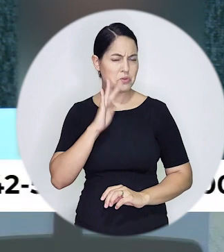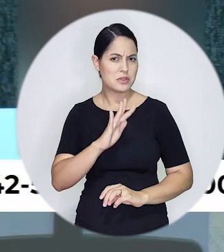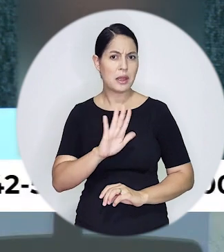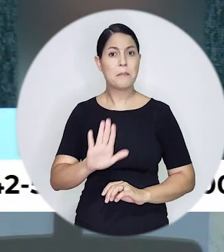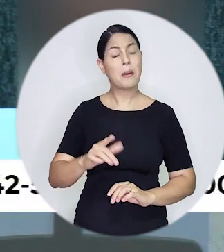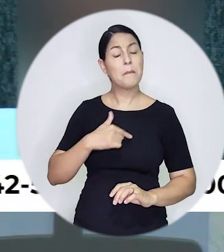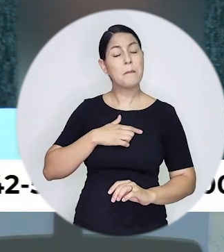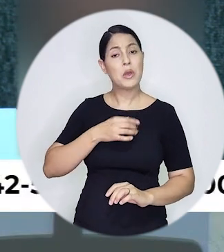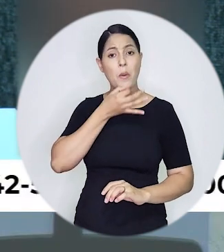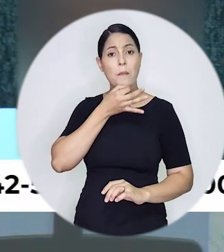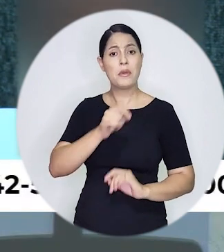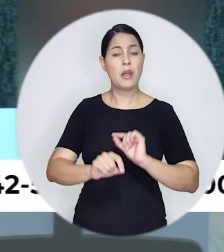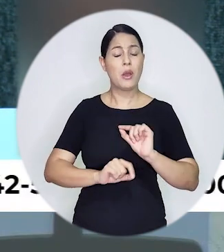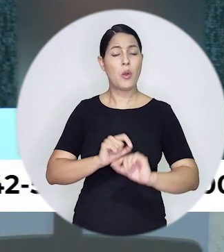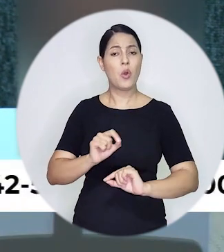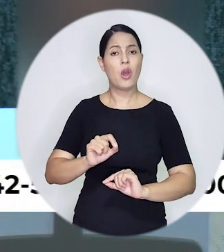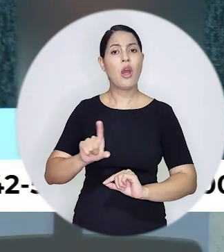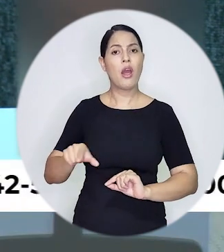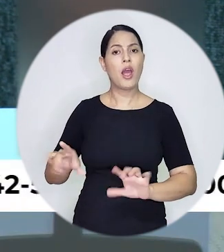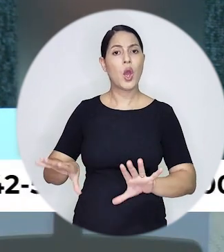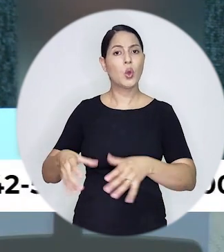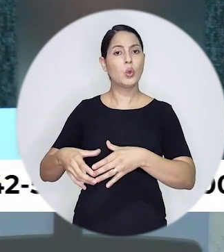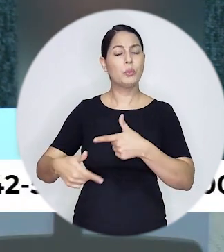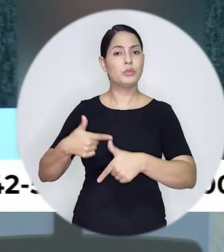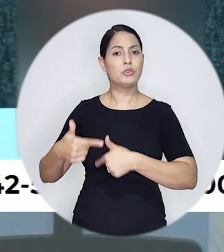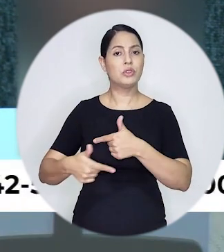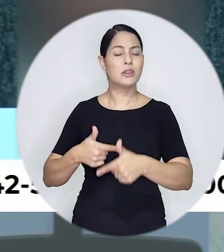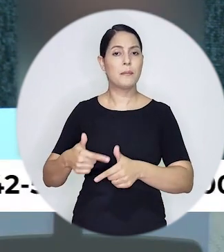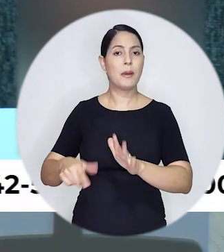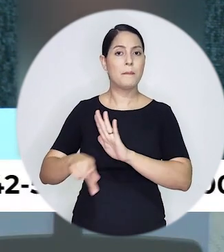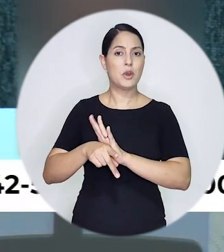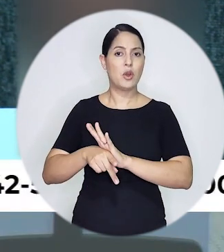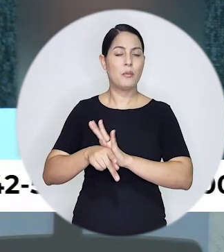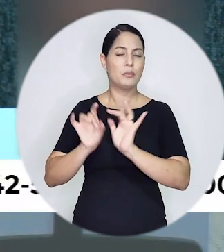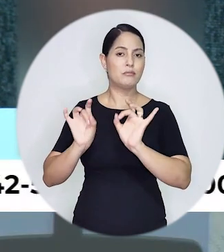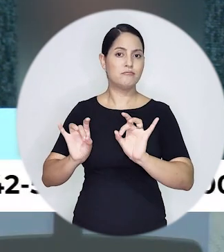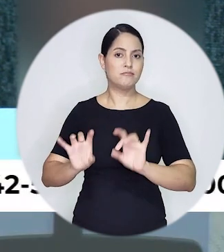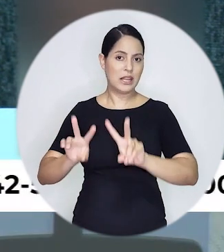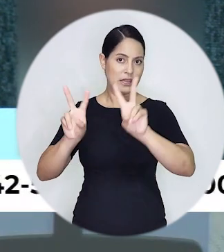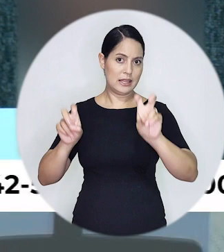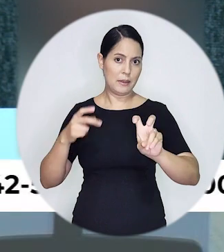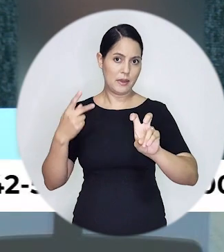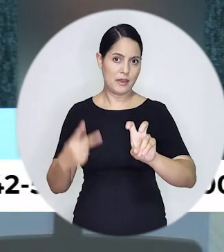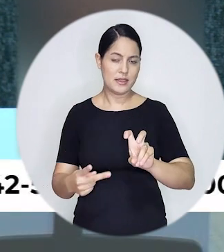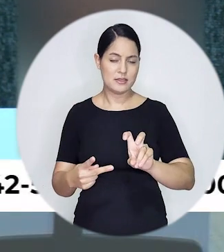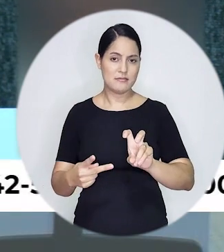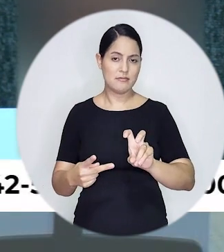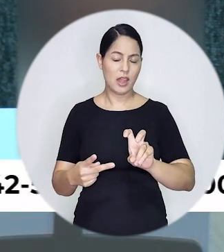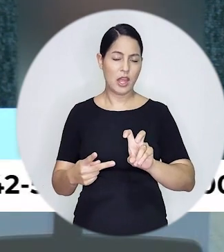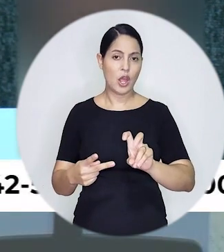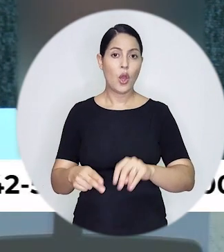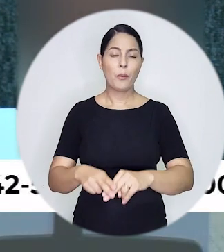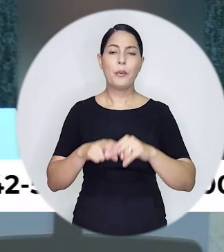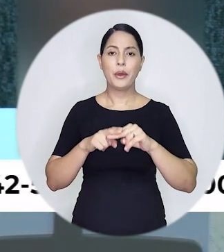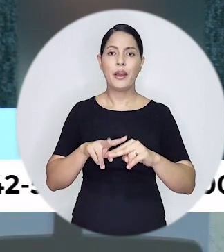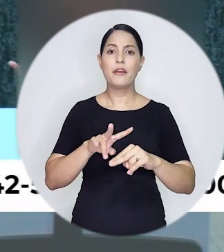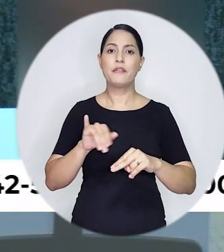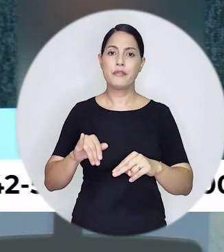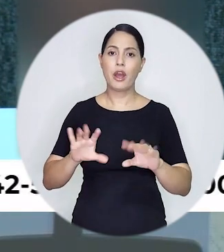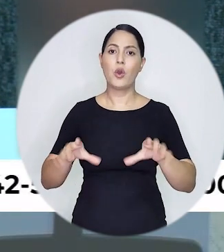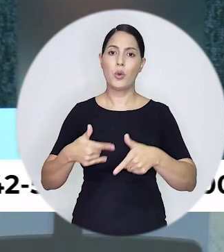diverso, mas me parece que esse tem uma conotação, né, importante. Desde logo